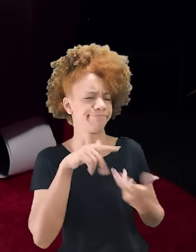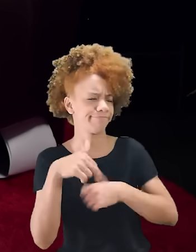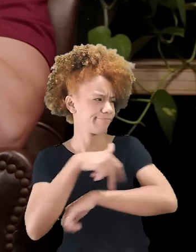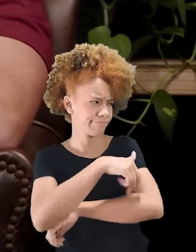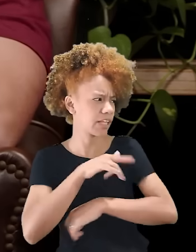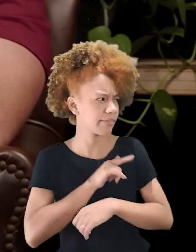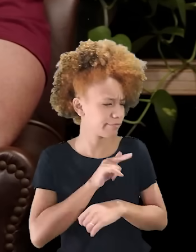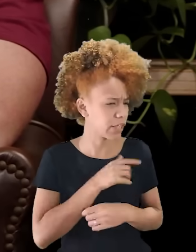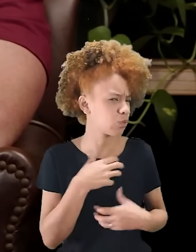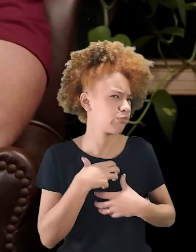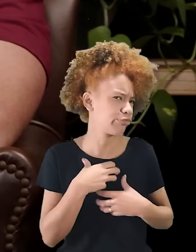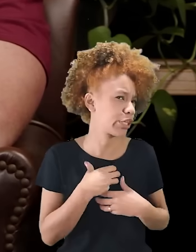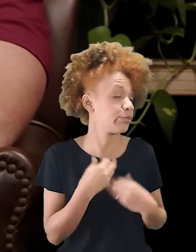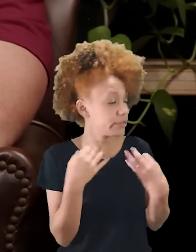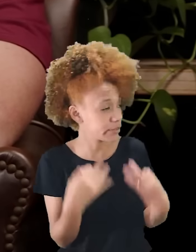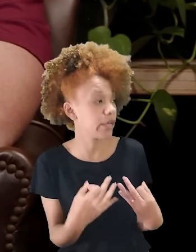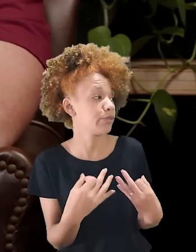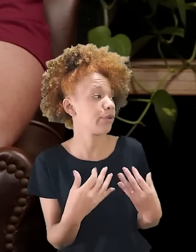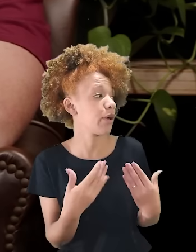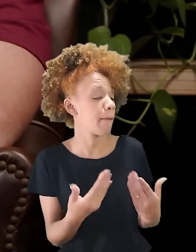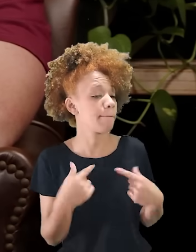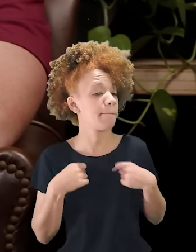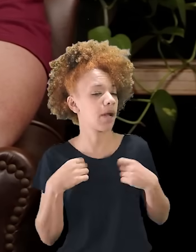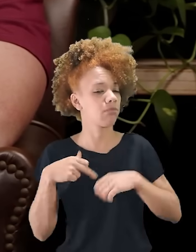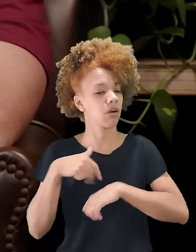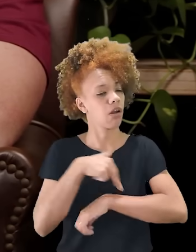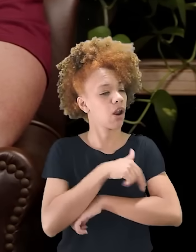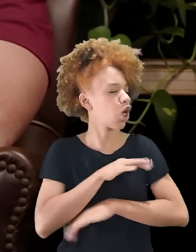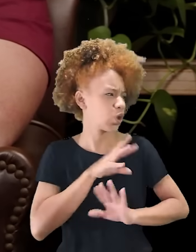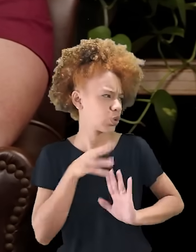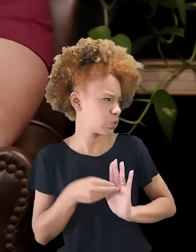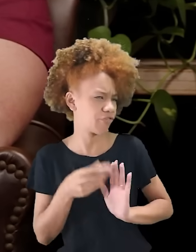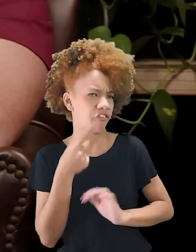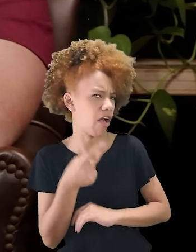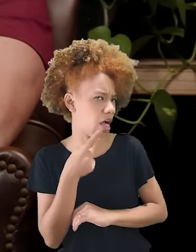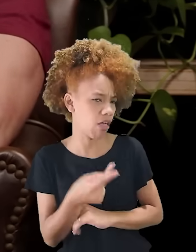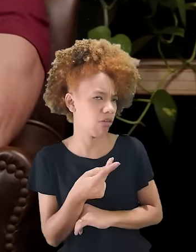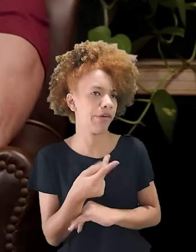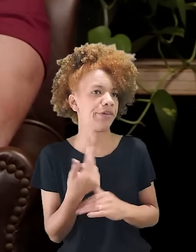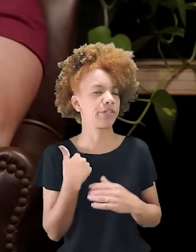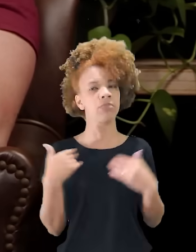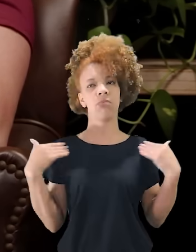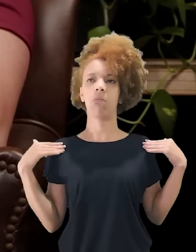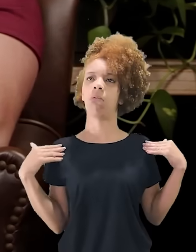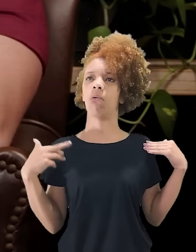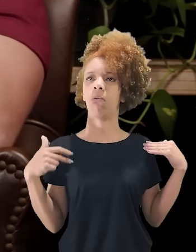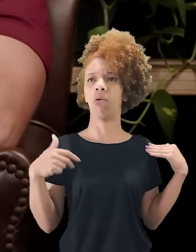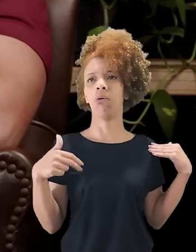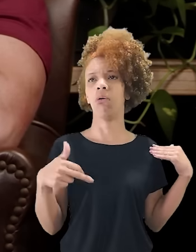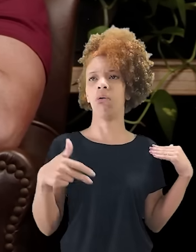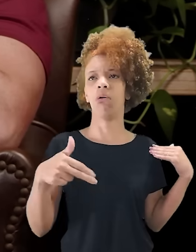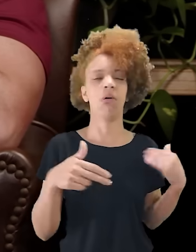do desfile Existe uma forma adequada de se desfilar todo mundo fala aquela coisa de Olha o ombro